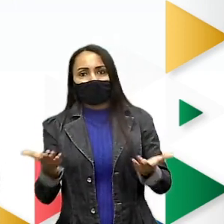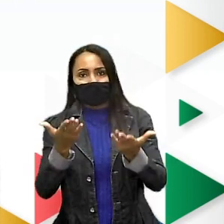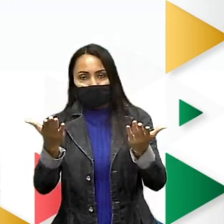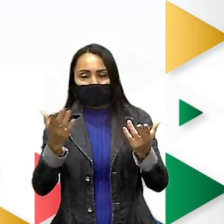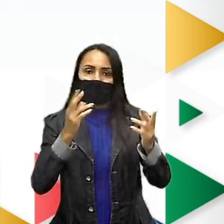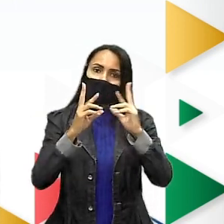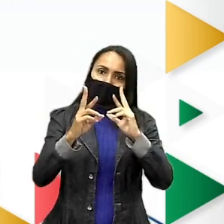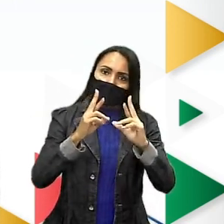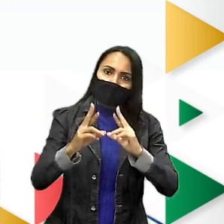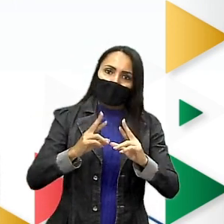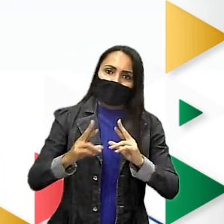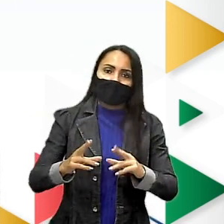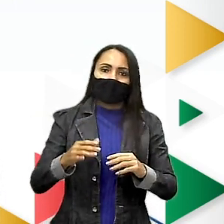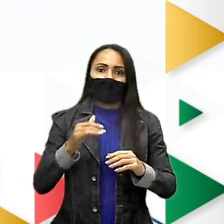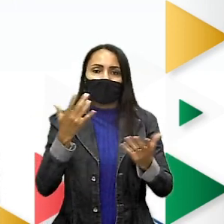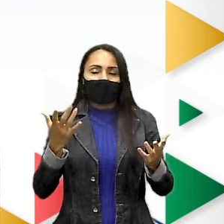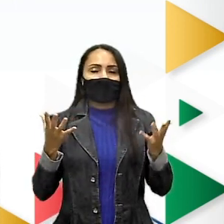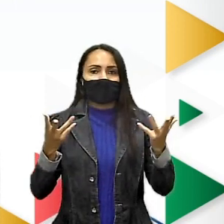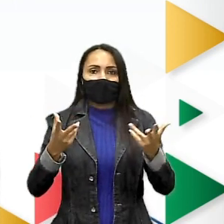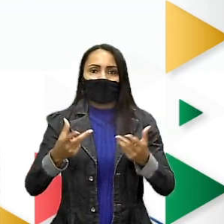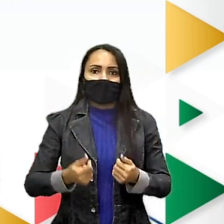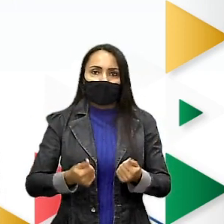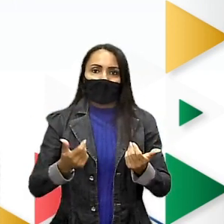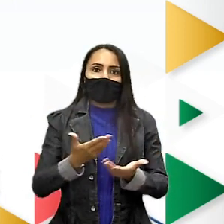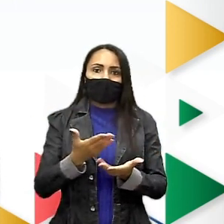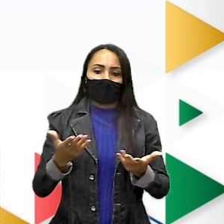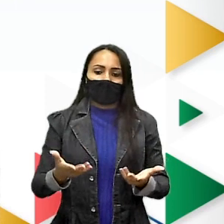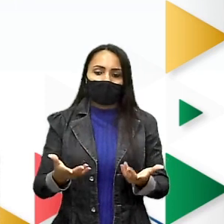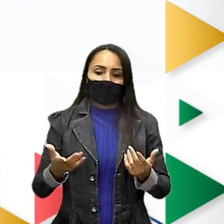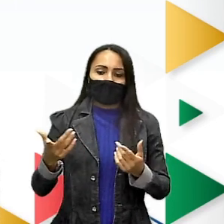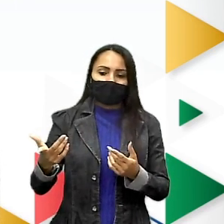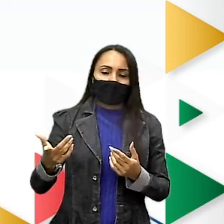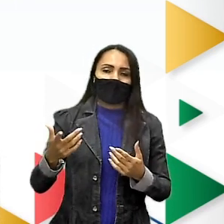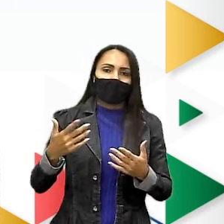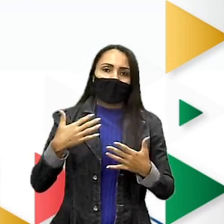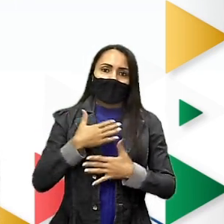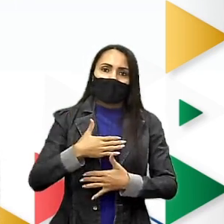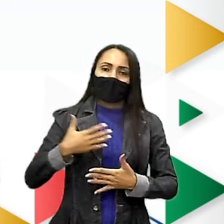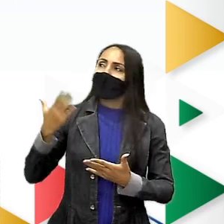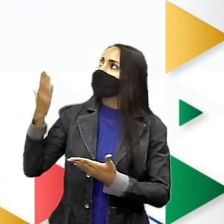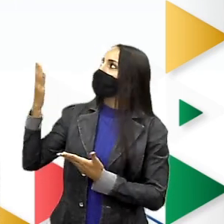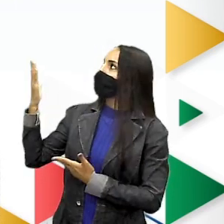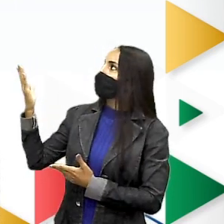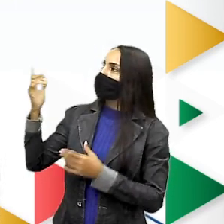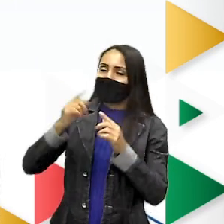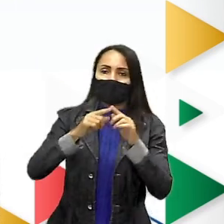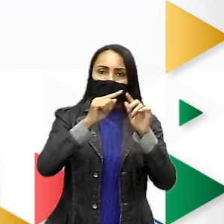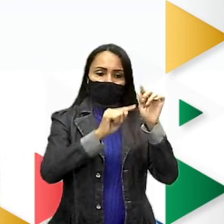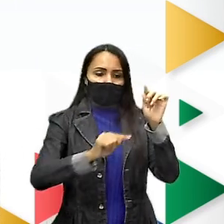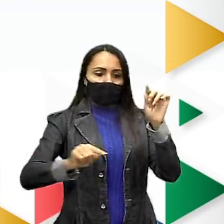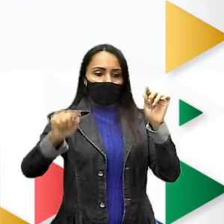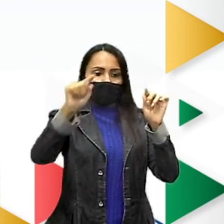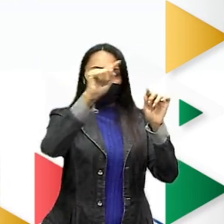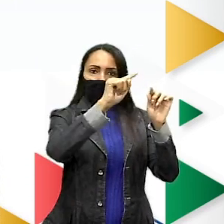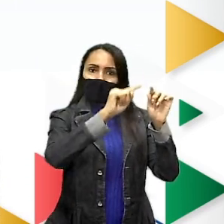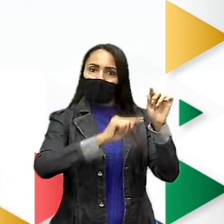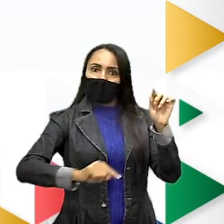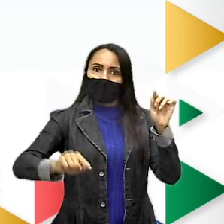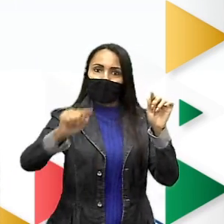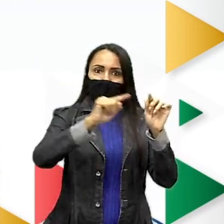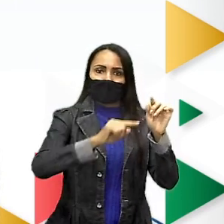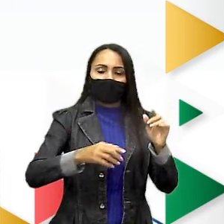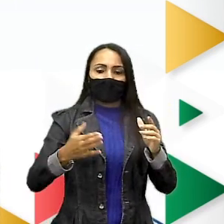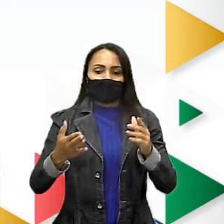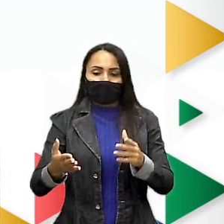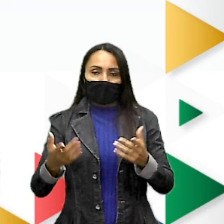vocês aí esse exemplo maravilhoso com essa animação gostosa aí, em média de uma turbina eólica grande, em condições ideais,